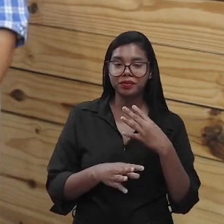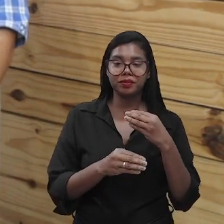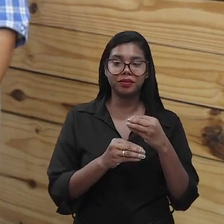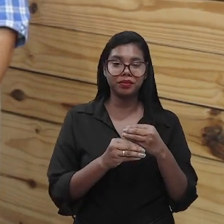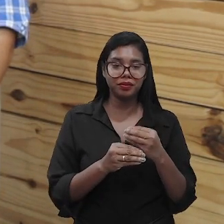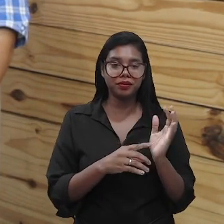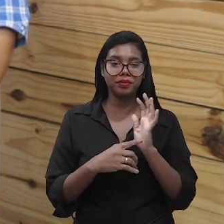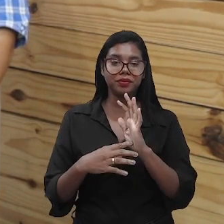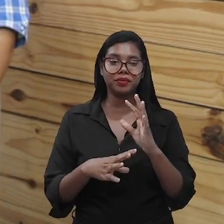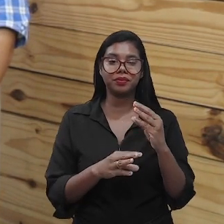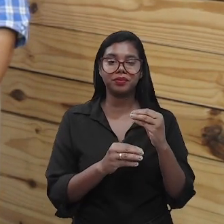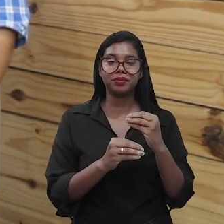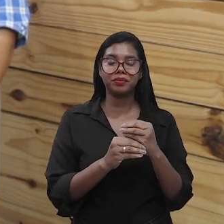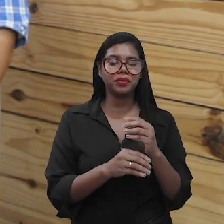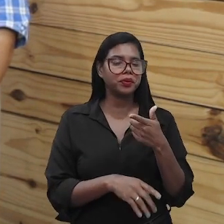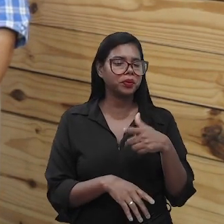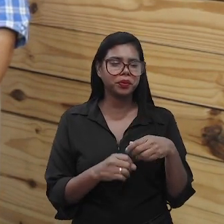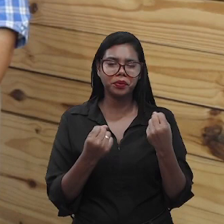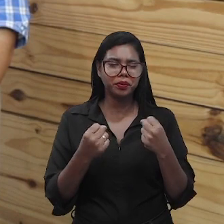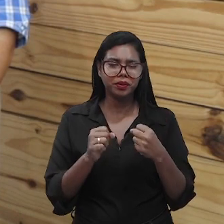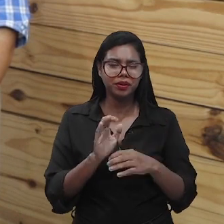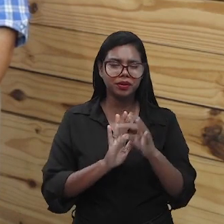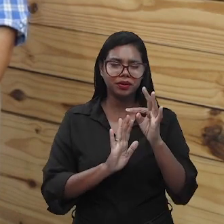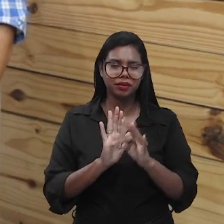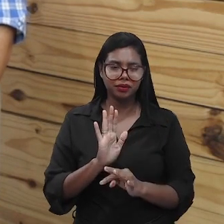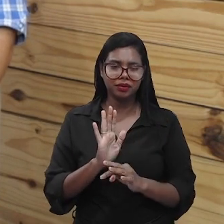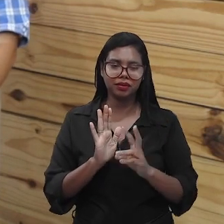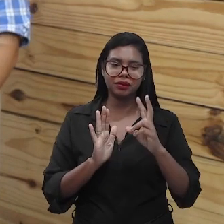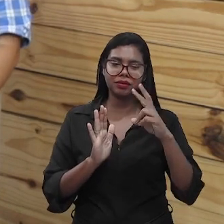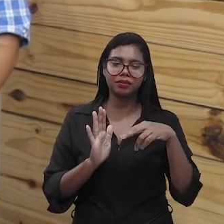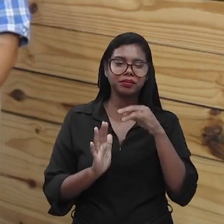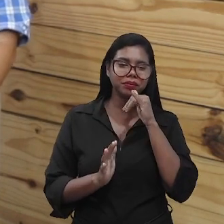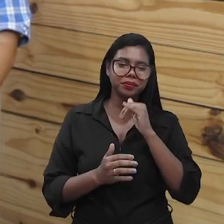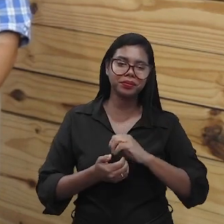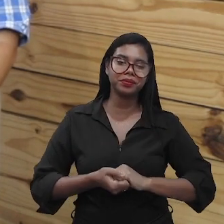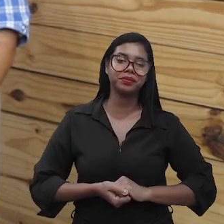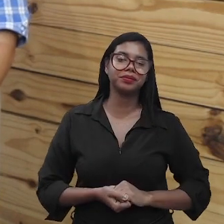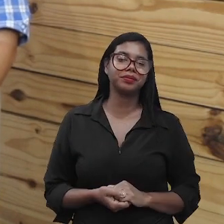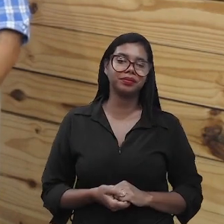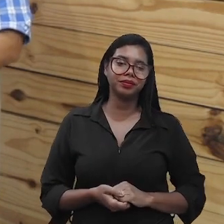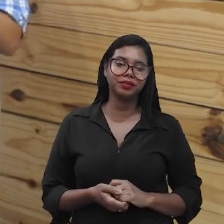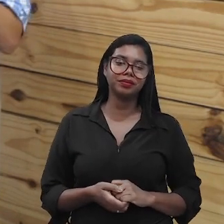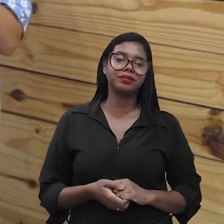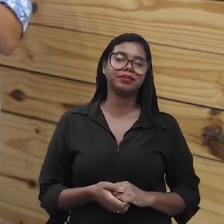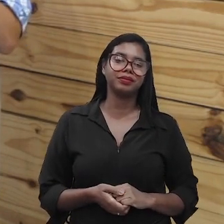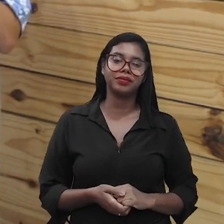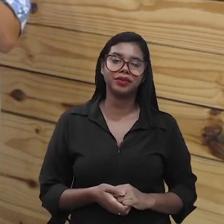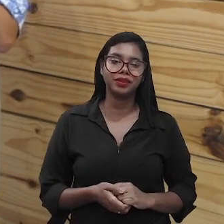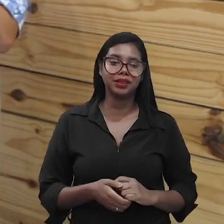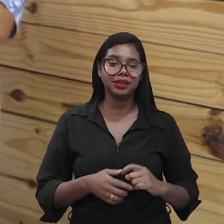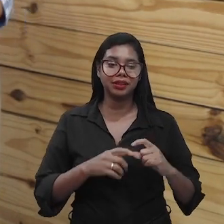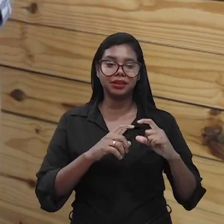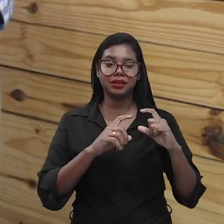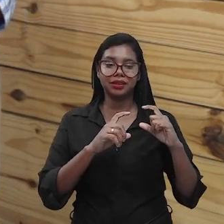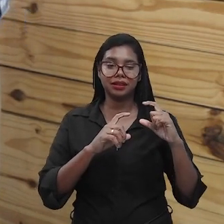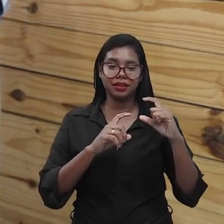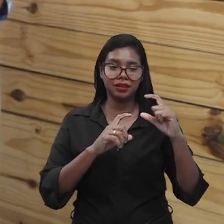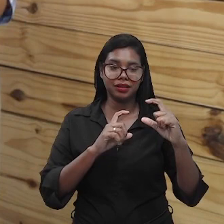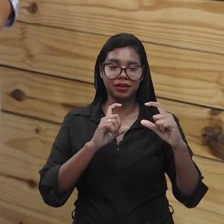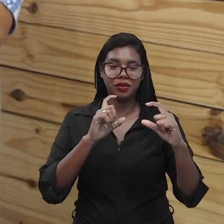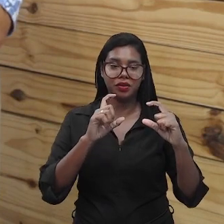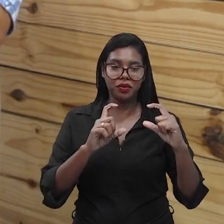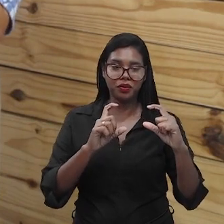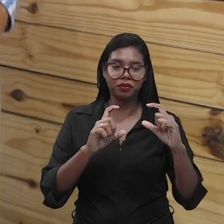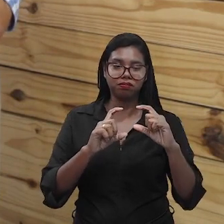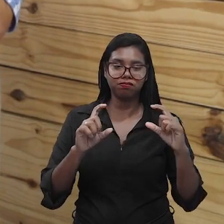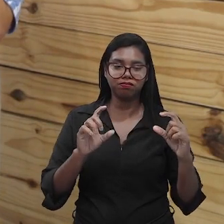não precisava ser o texto do livro. Ou seja, não tinha que ser exatamente as palavras que eu tinha colocado. Às vezes o escritor fica pensando, não, você tem, o